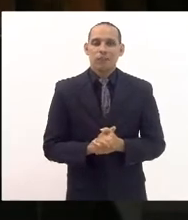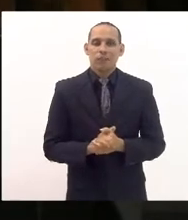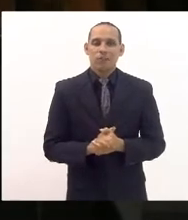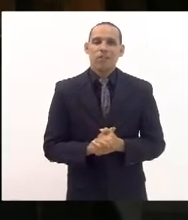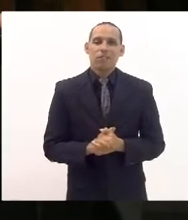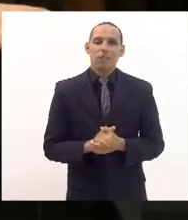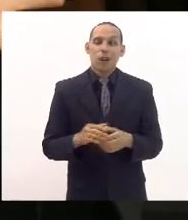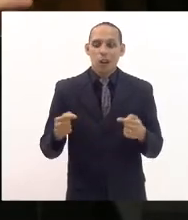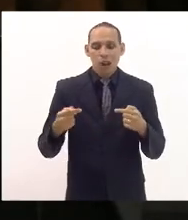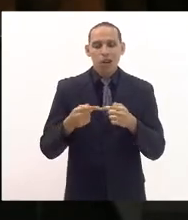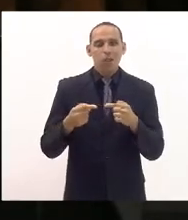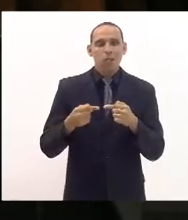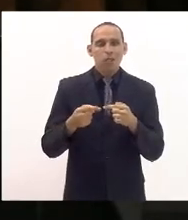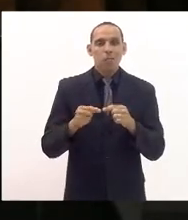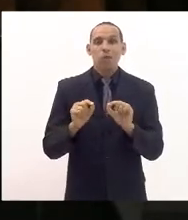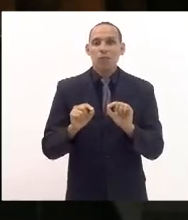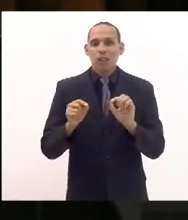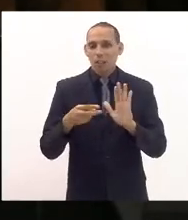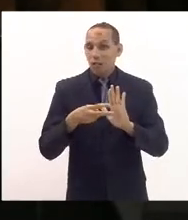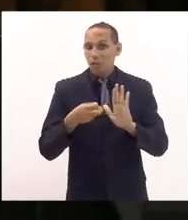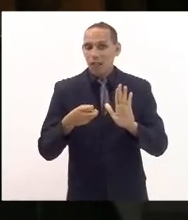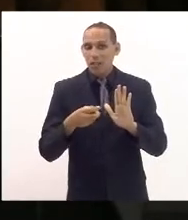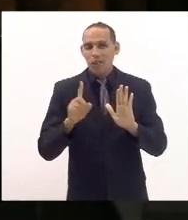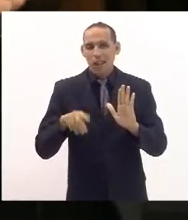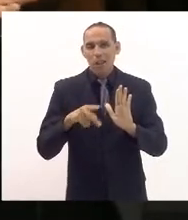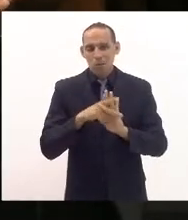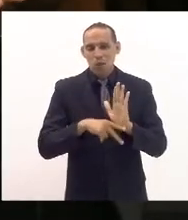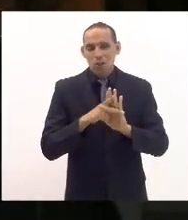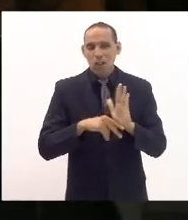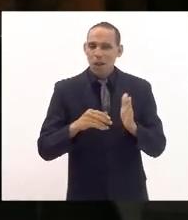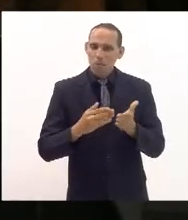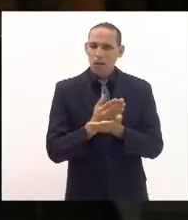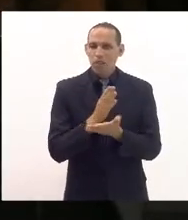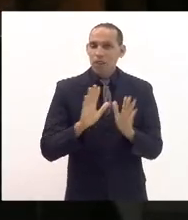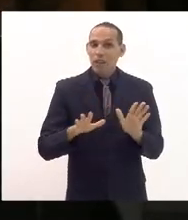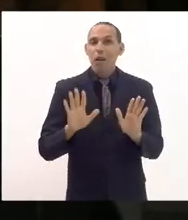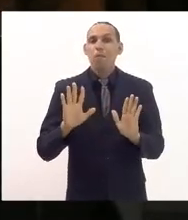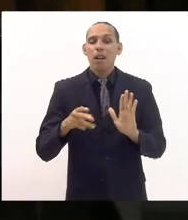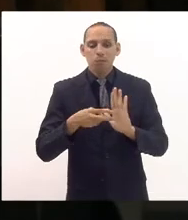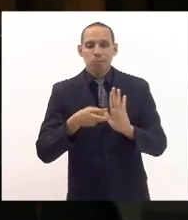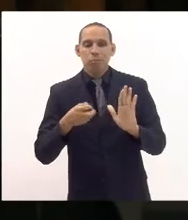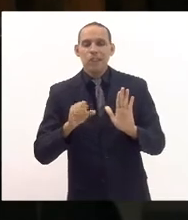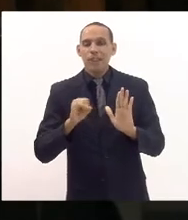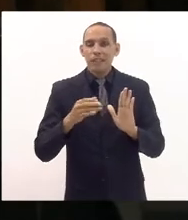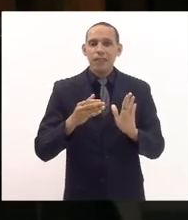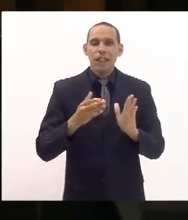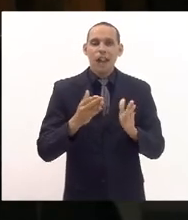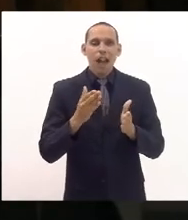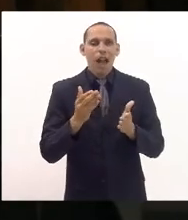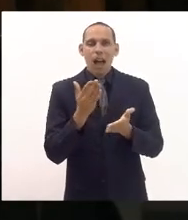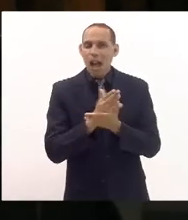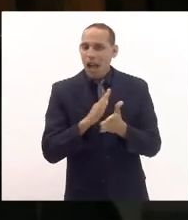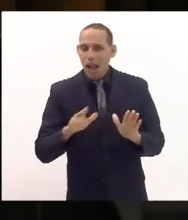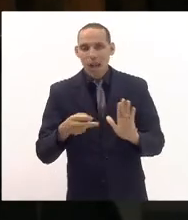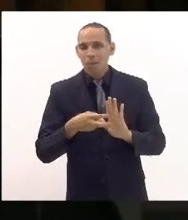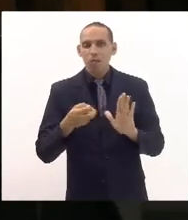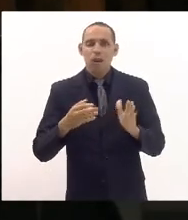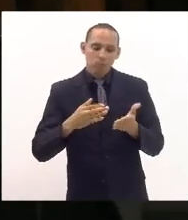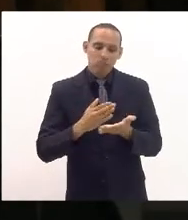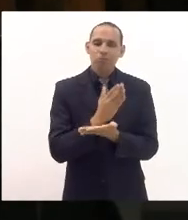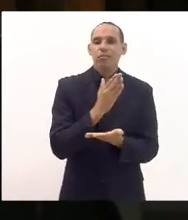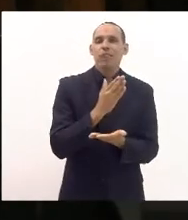mesma lógica que o véu tem um projeto que já foi aprovado e para ver o táxi derrubar o veto se promulga